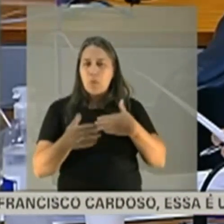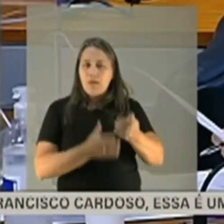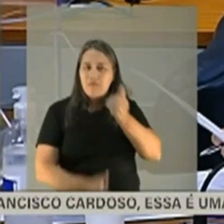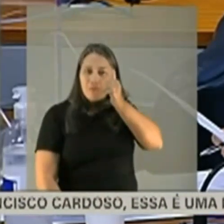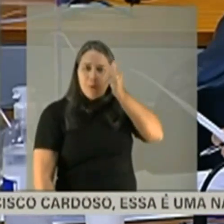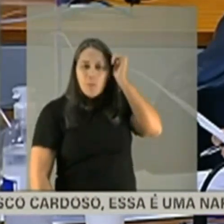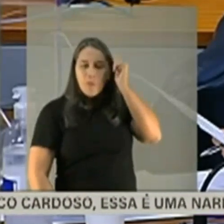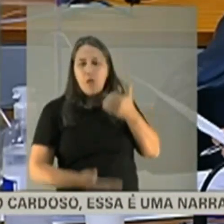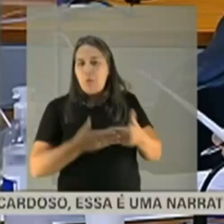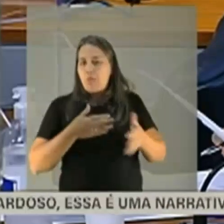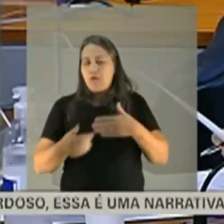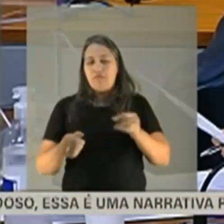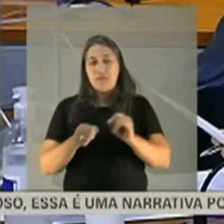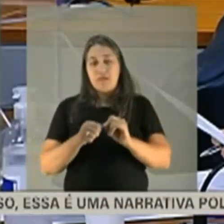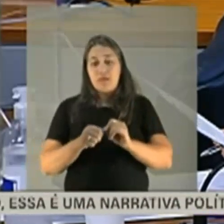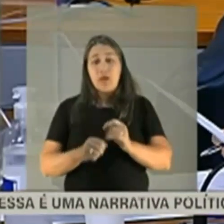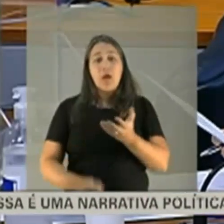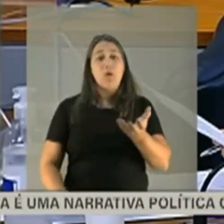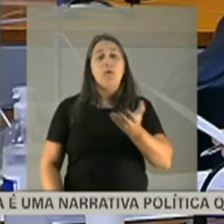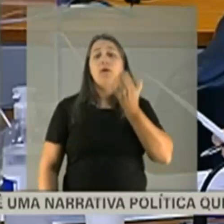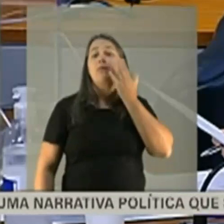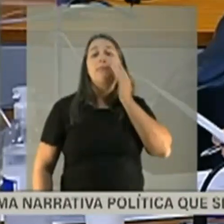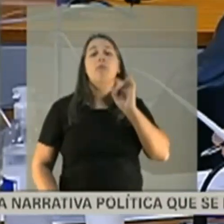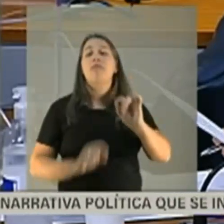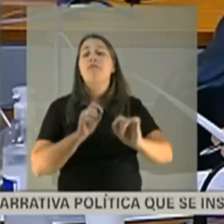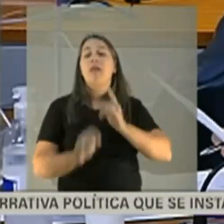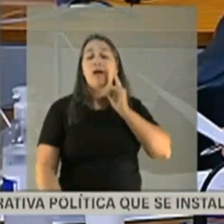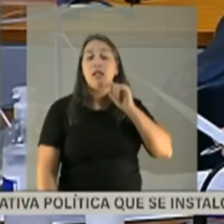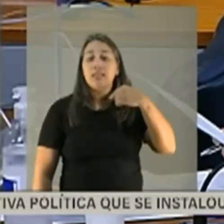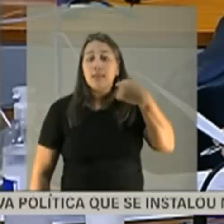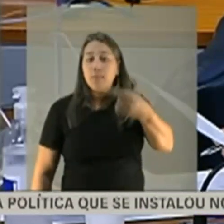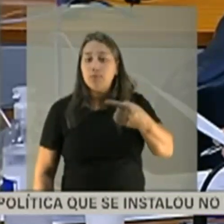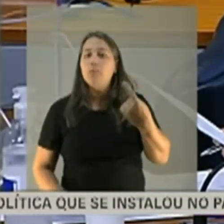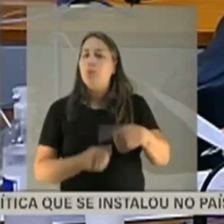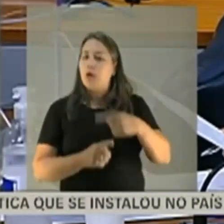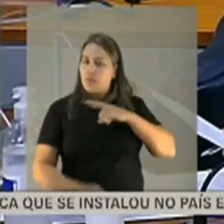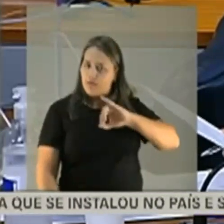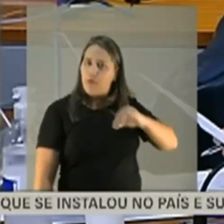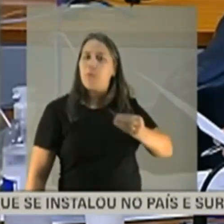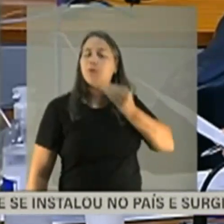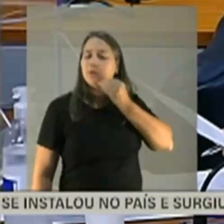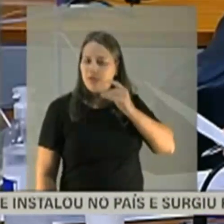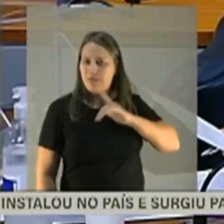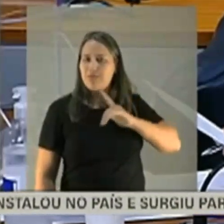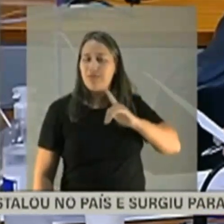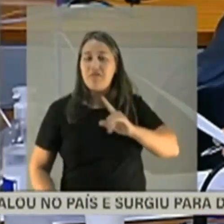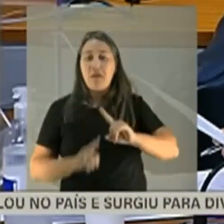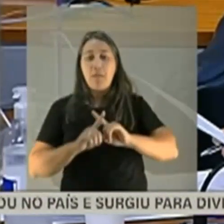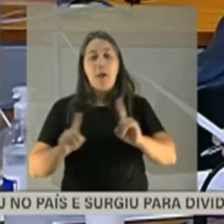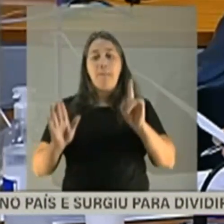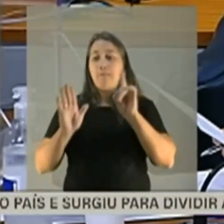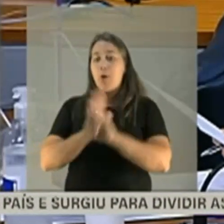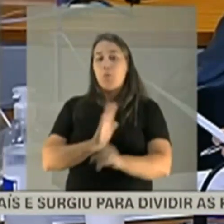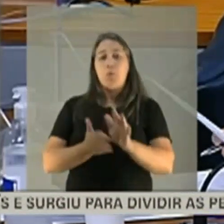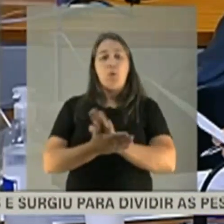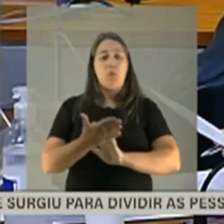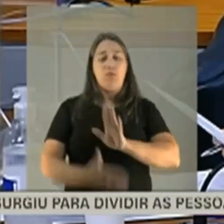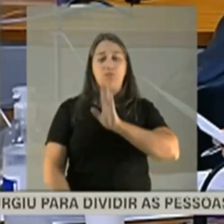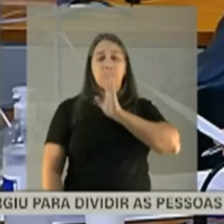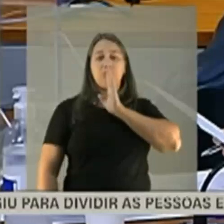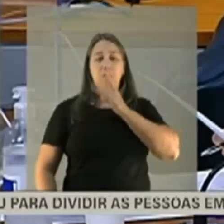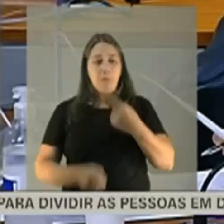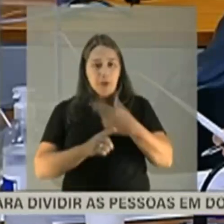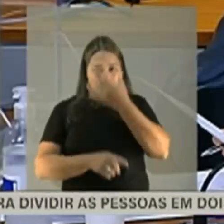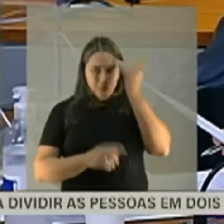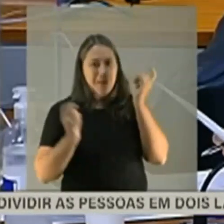fosse feita. Eu quero ver o que é que vai dizer depois, porque teve a chance, tiveram a chance e não perguntaram, porque esses